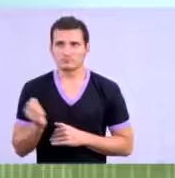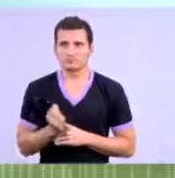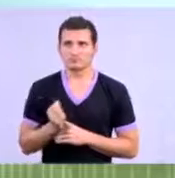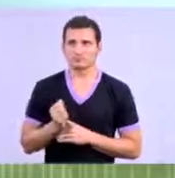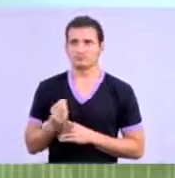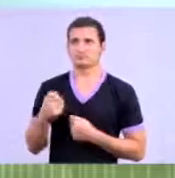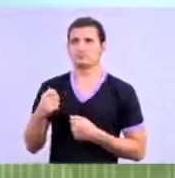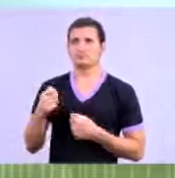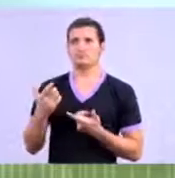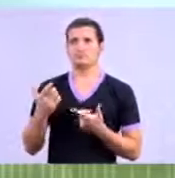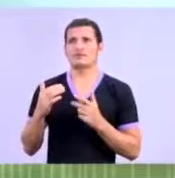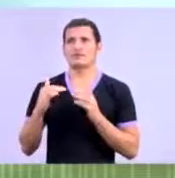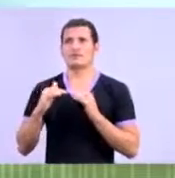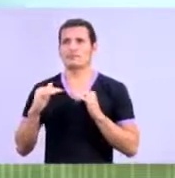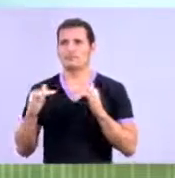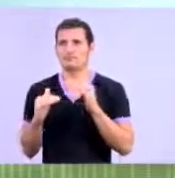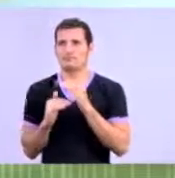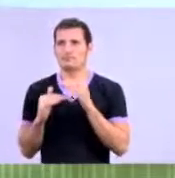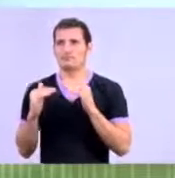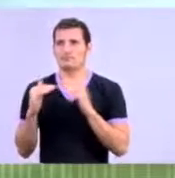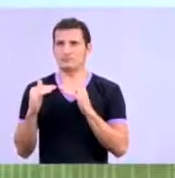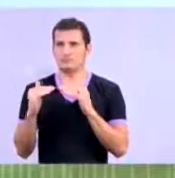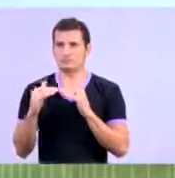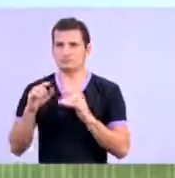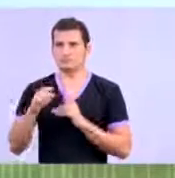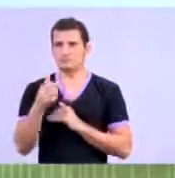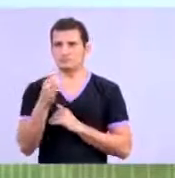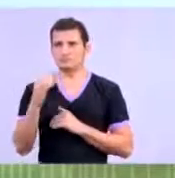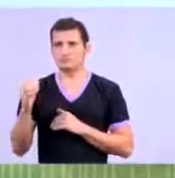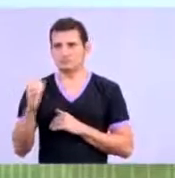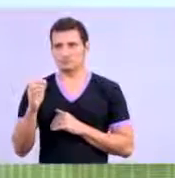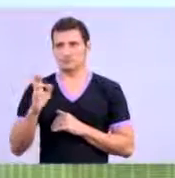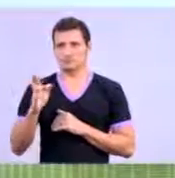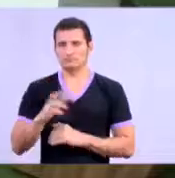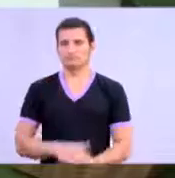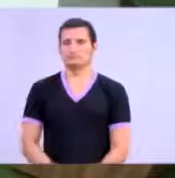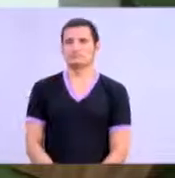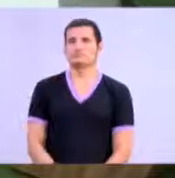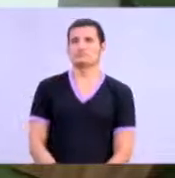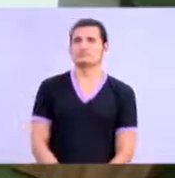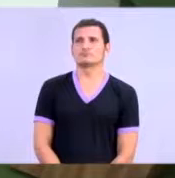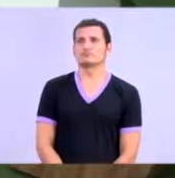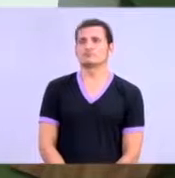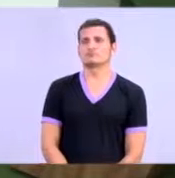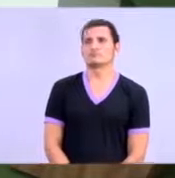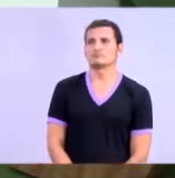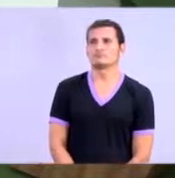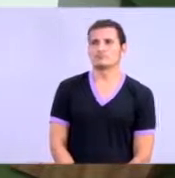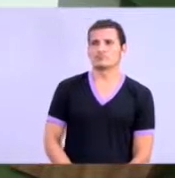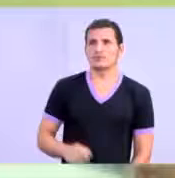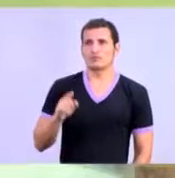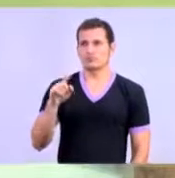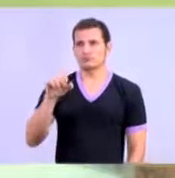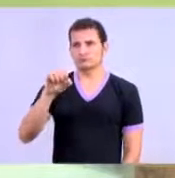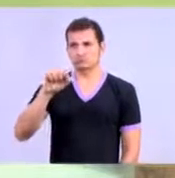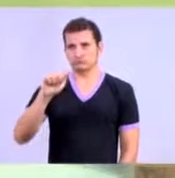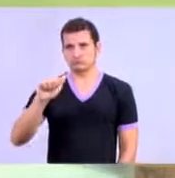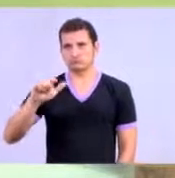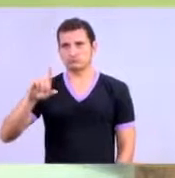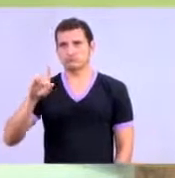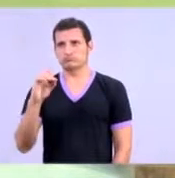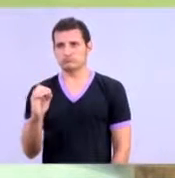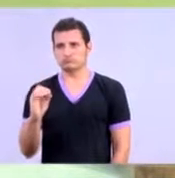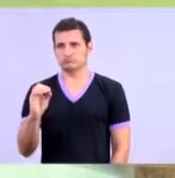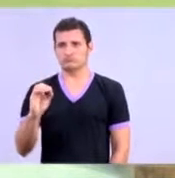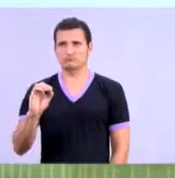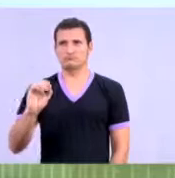ser menor ou igual a R$1.100, né? Nesse caso a gente vai observar que o saldo vai ficar negativo, né? Porque... Ah,